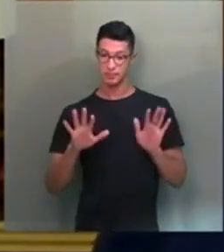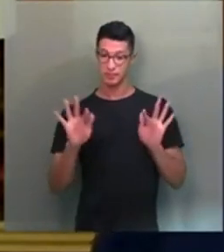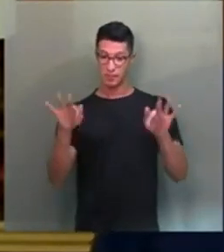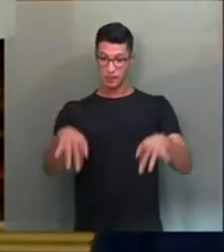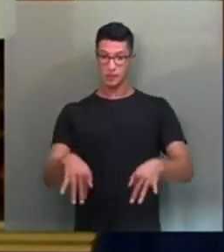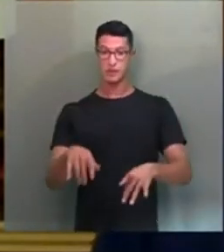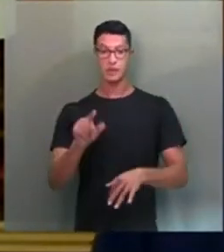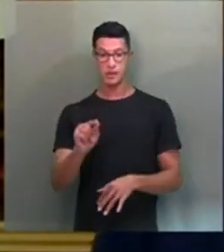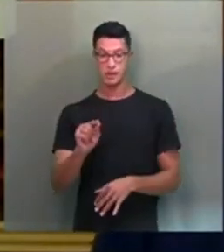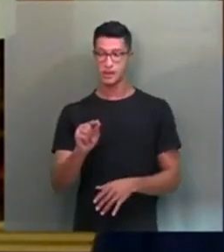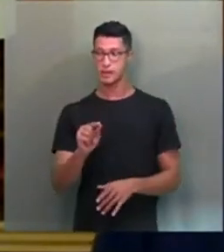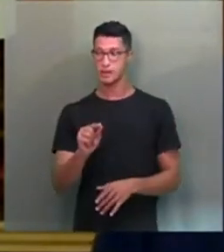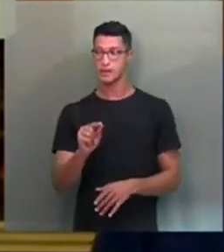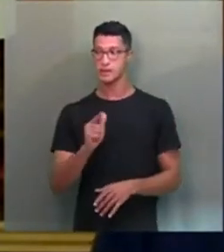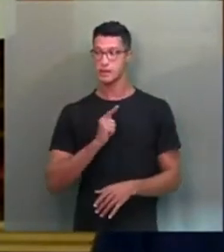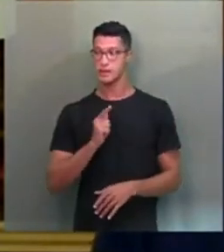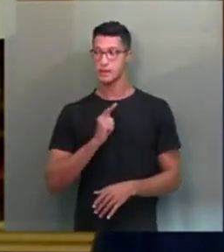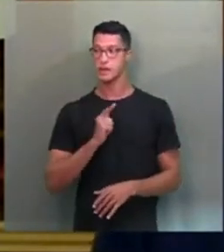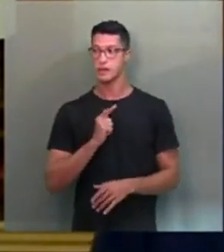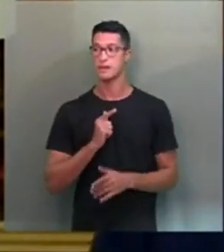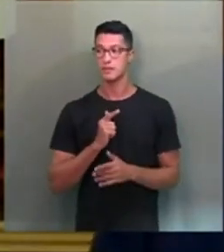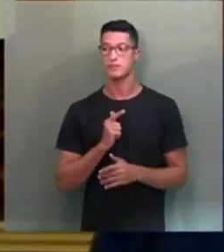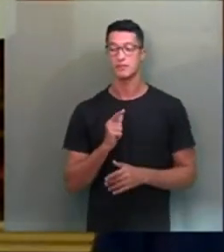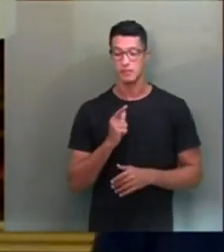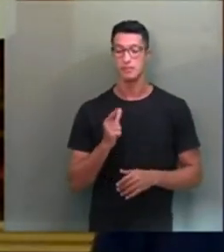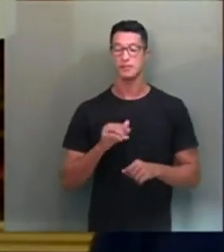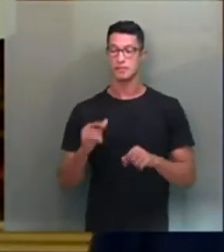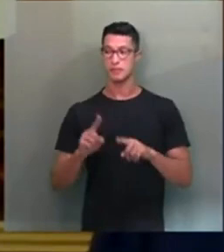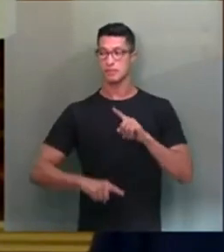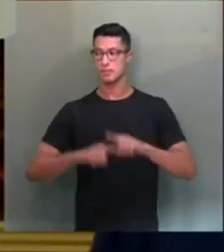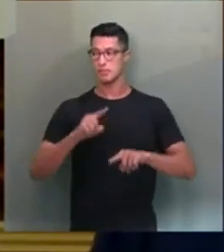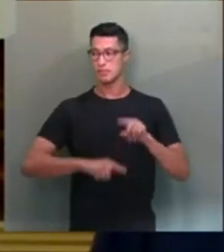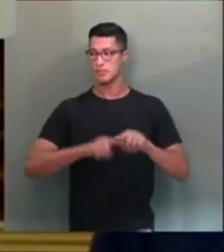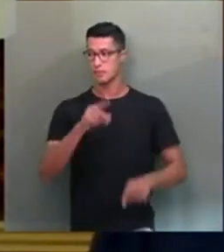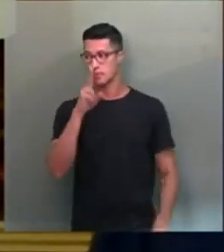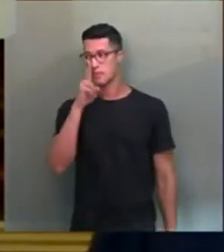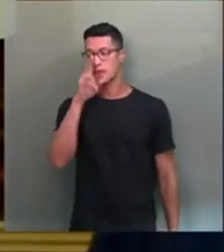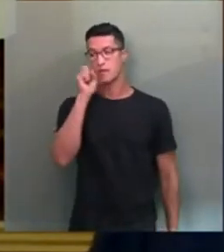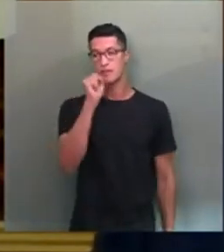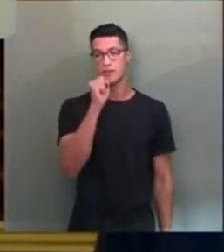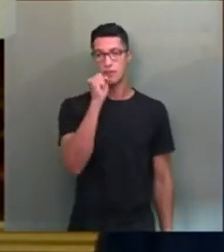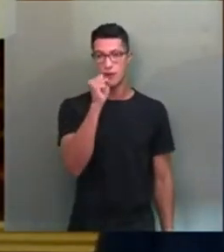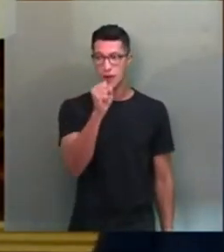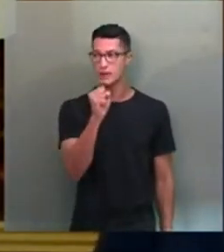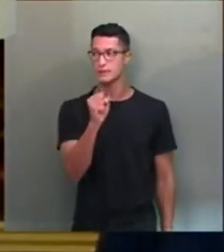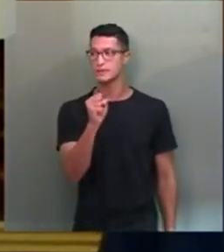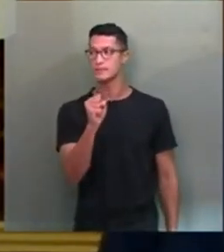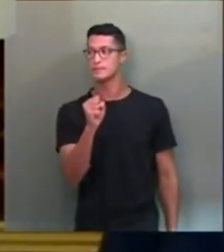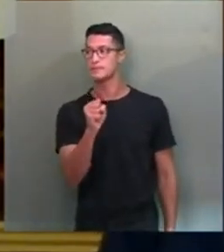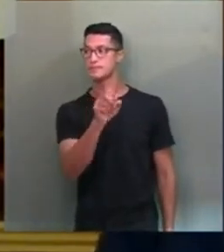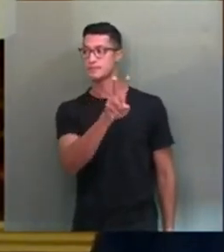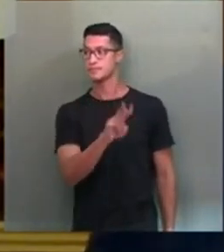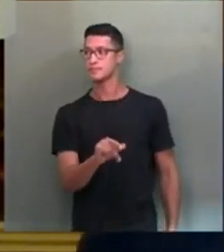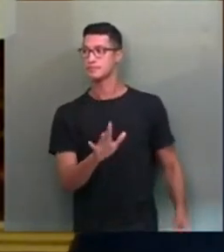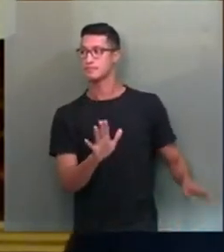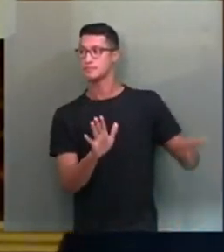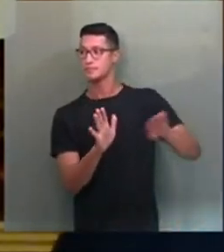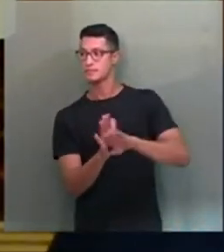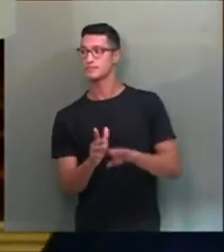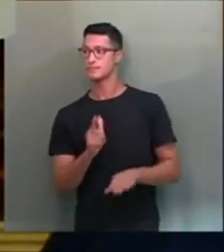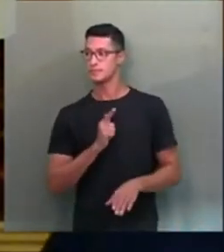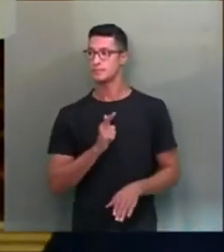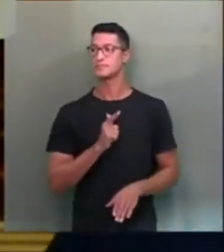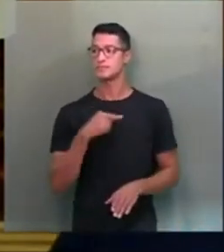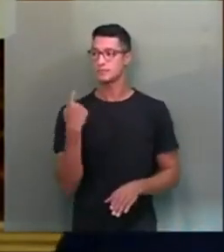finalizar, que é realmente um instrumento forte de aproximação do parlamento com